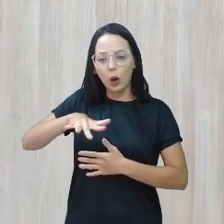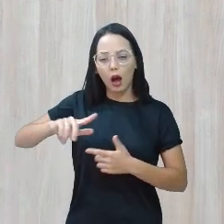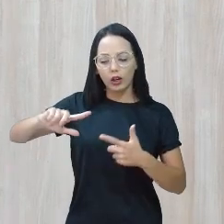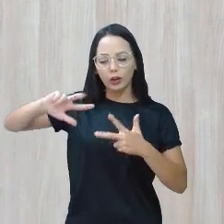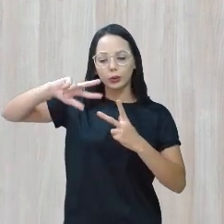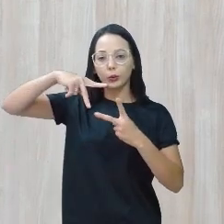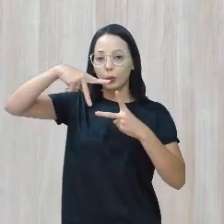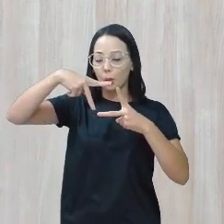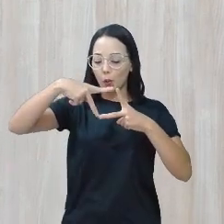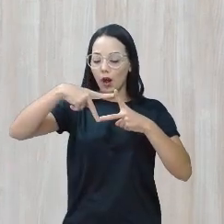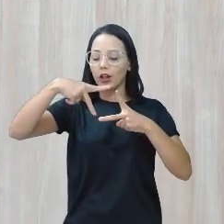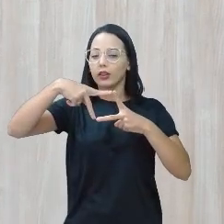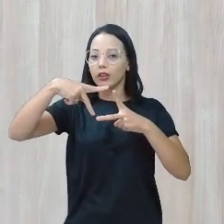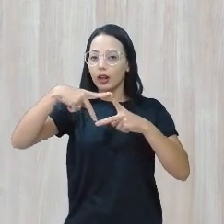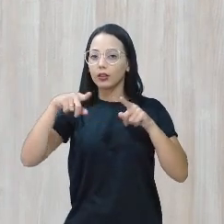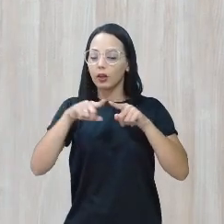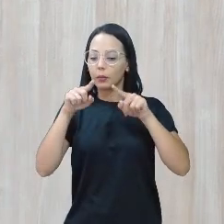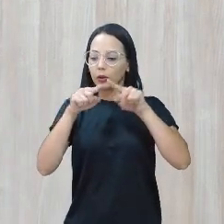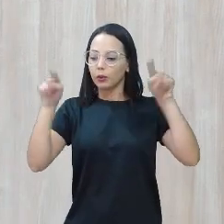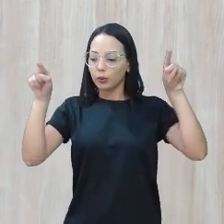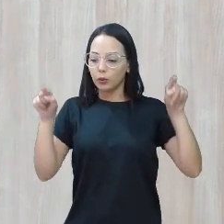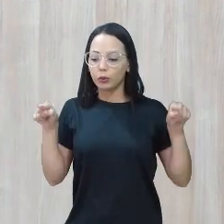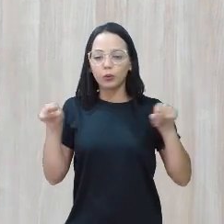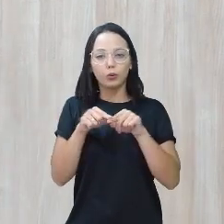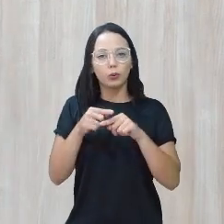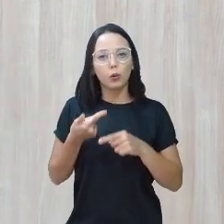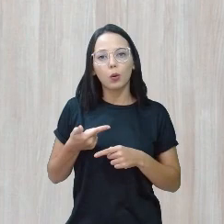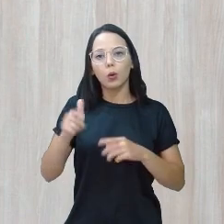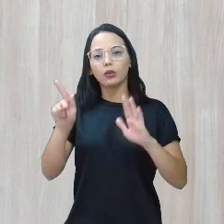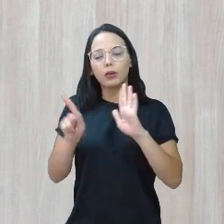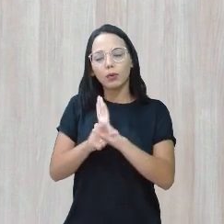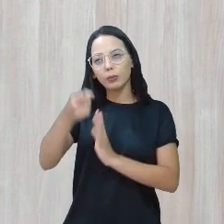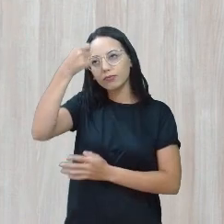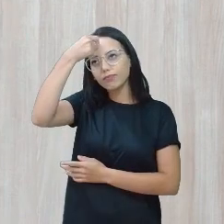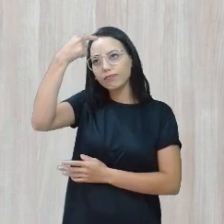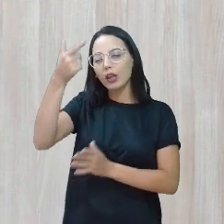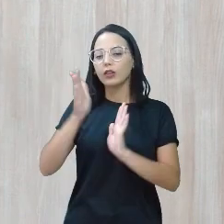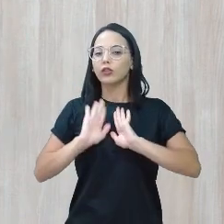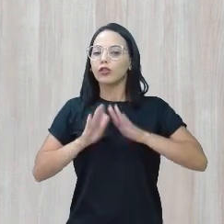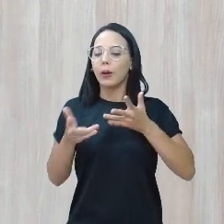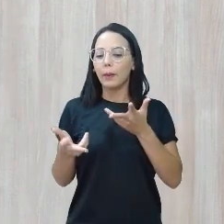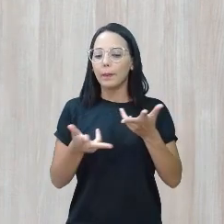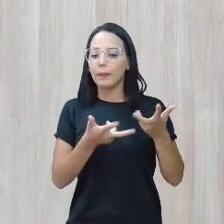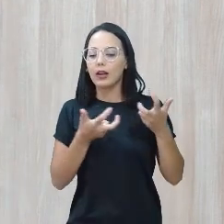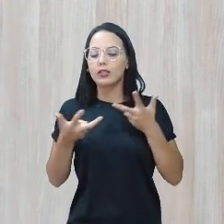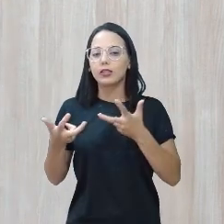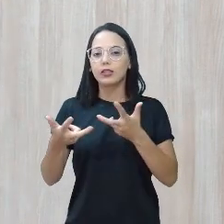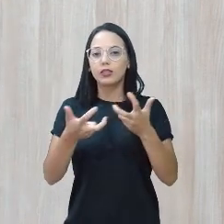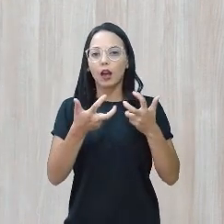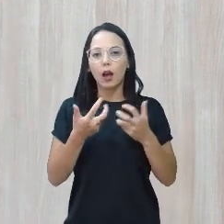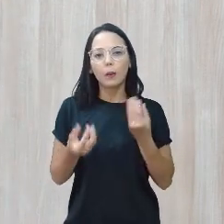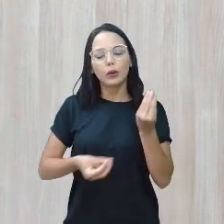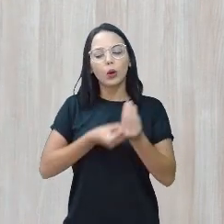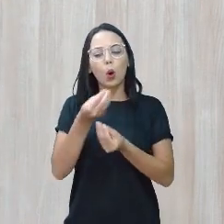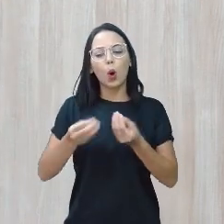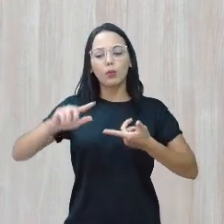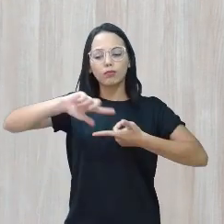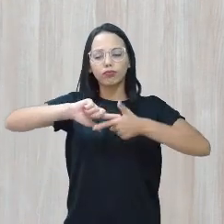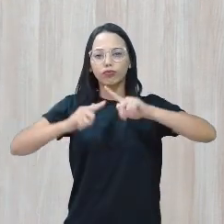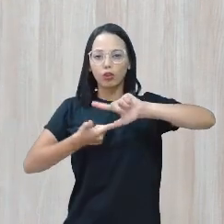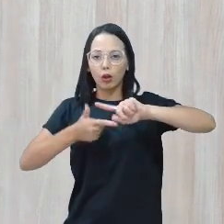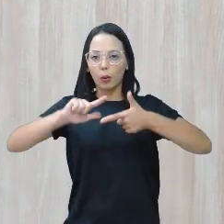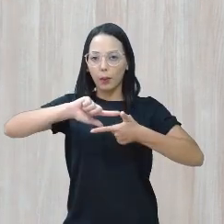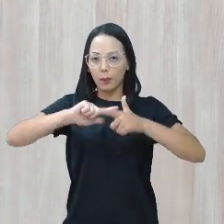quadrado, tá? Hoje a gente vai começar a falar de uma outra ideia que a gente percebe nas formas geométricas, tá